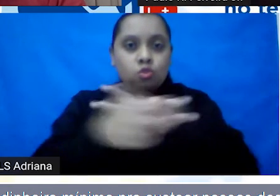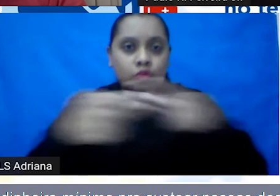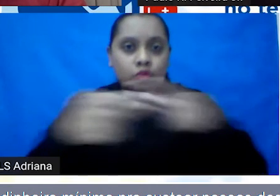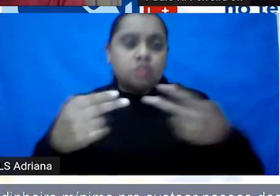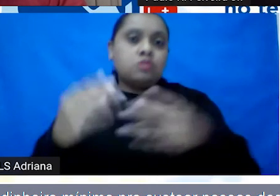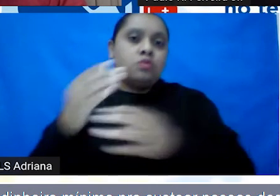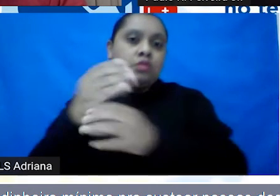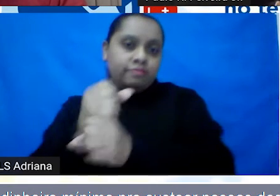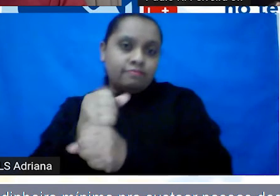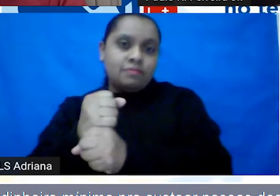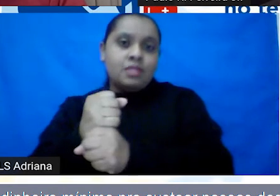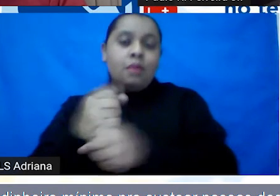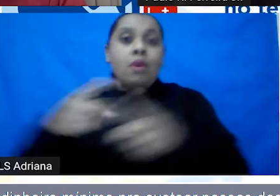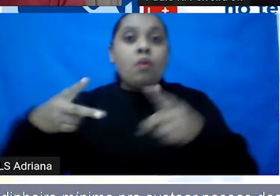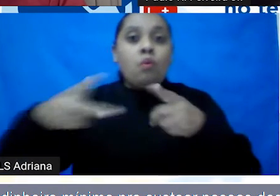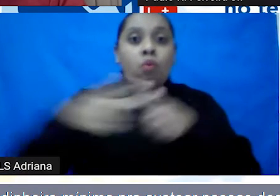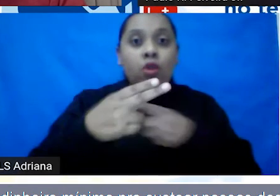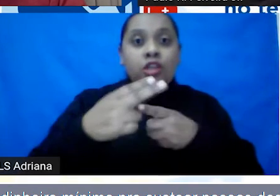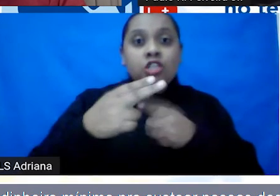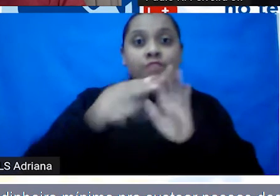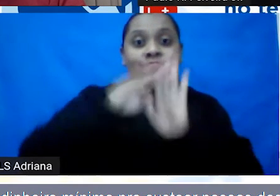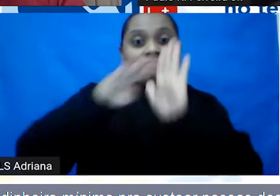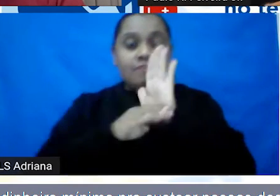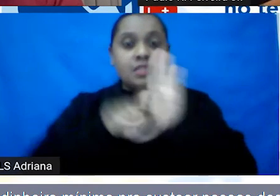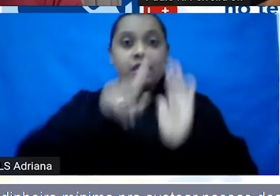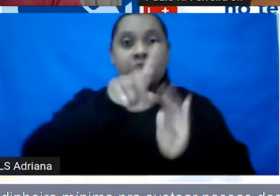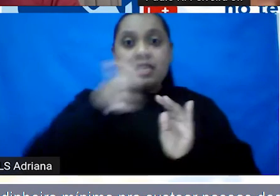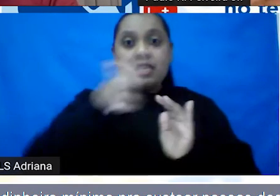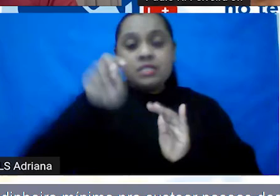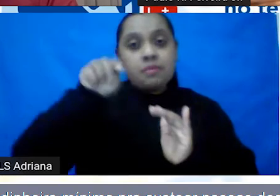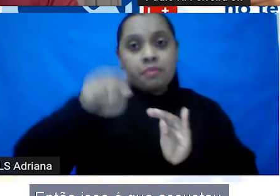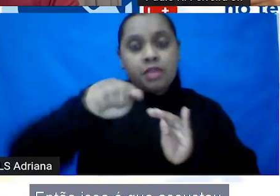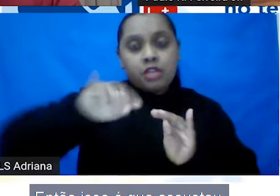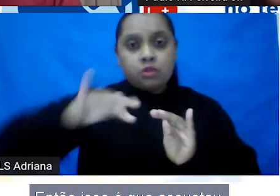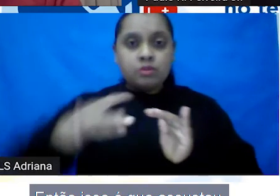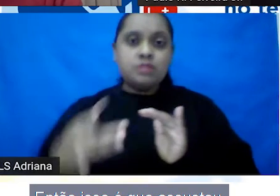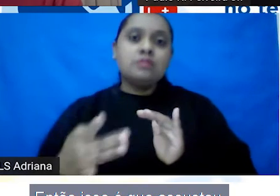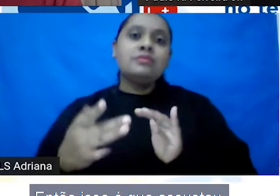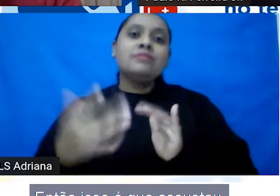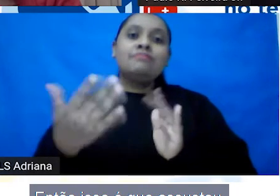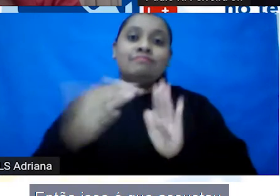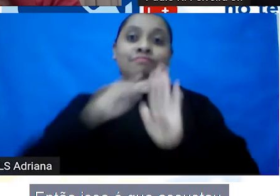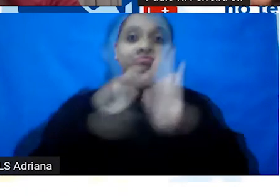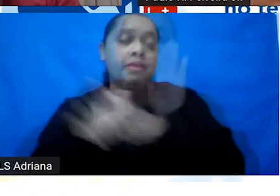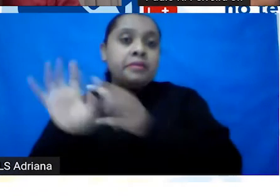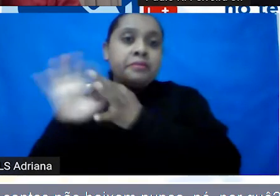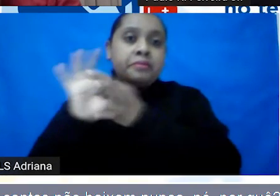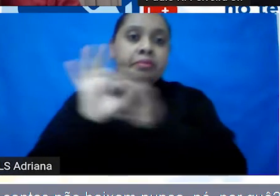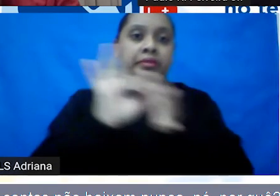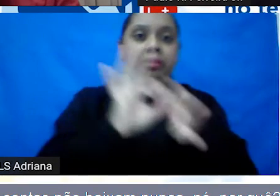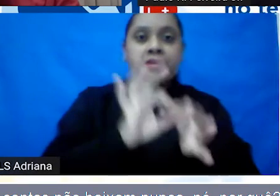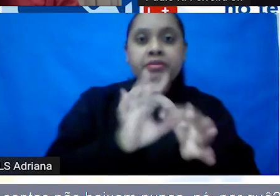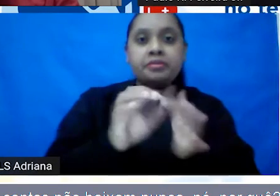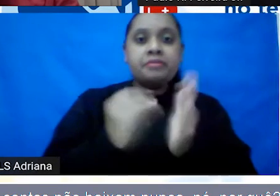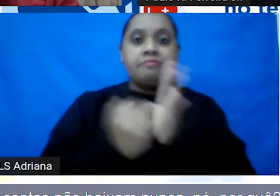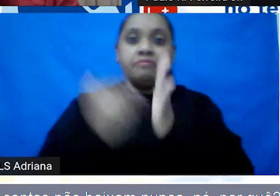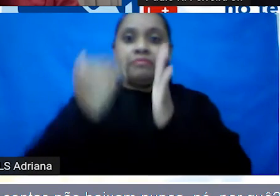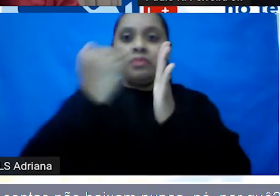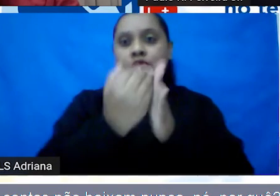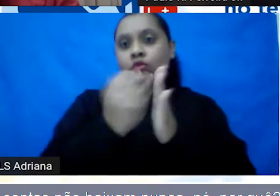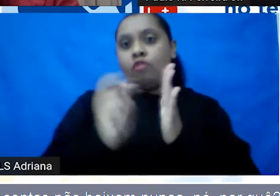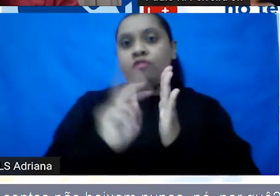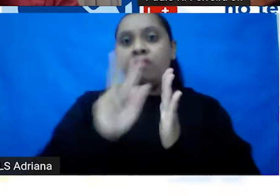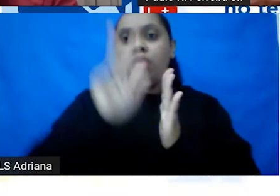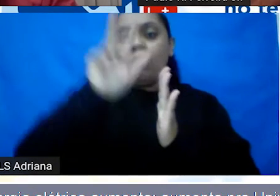para o nosso dinheiro mínimo para custear nossas despesas então isso aqui assustou as contas não